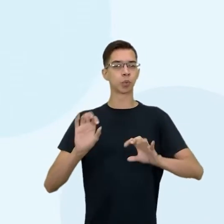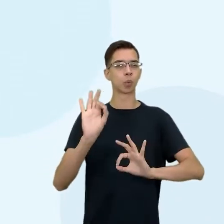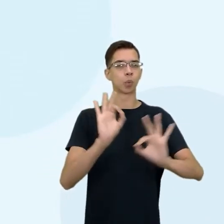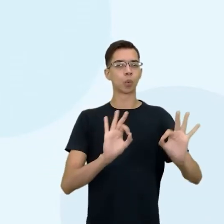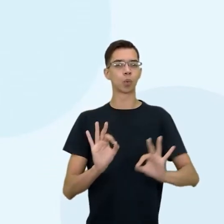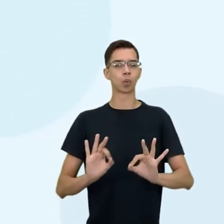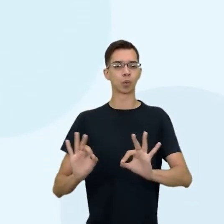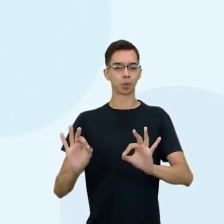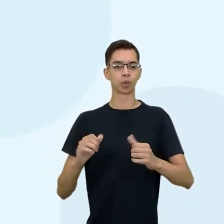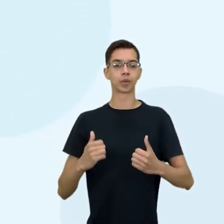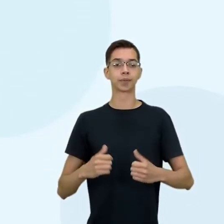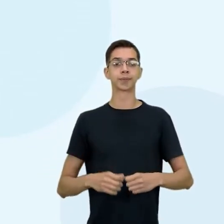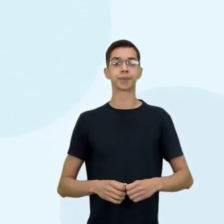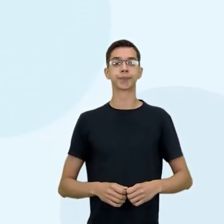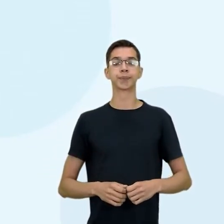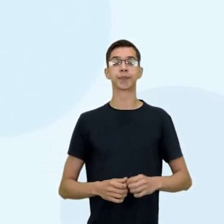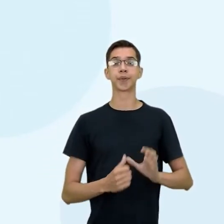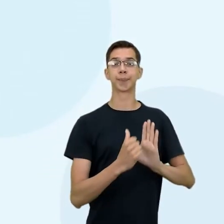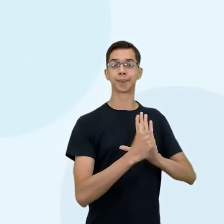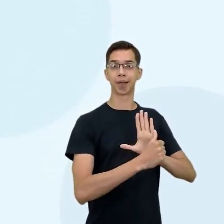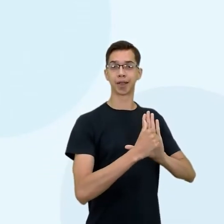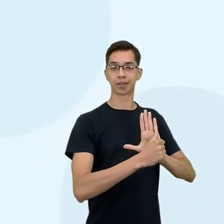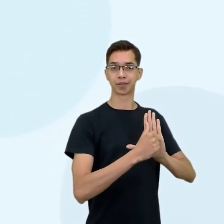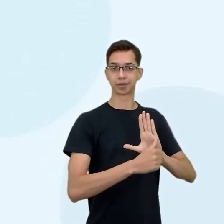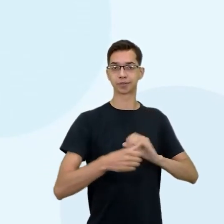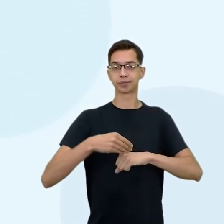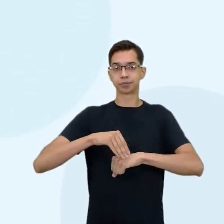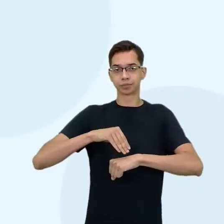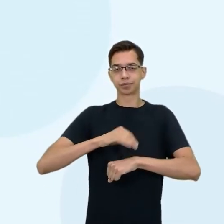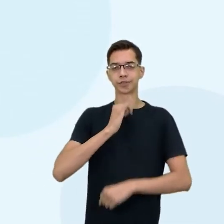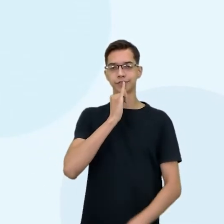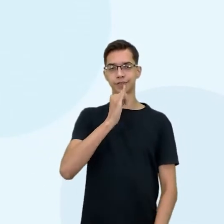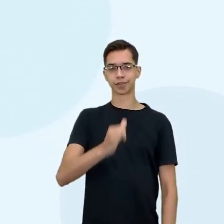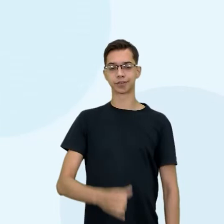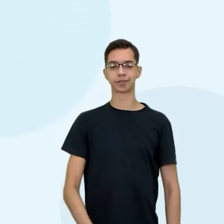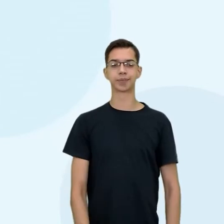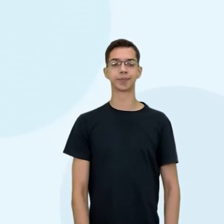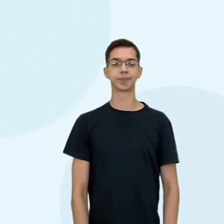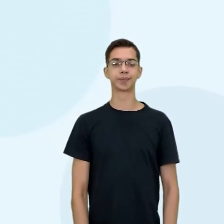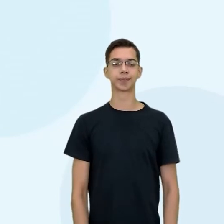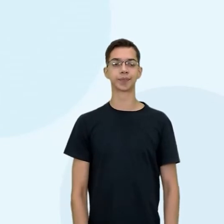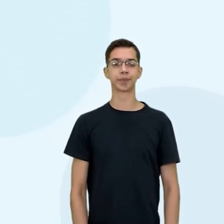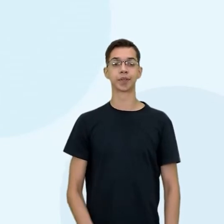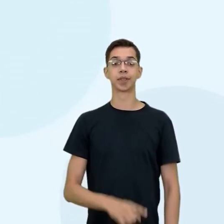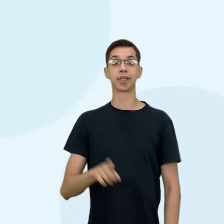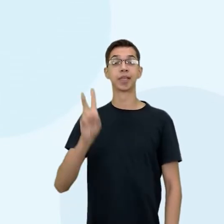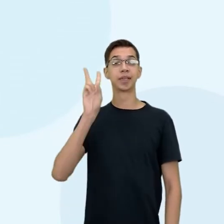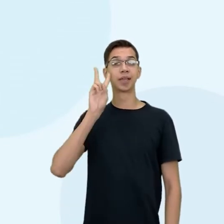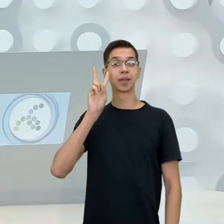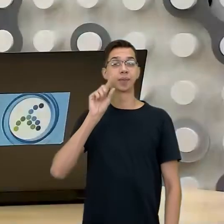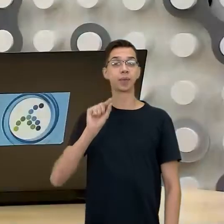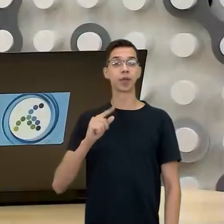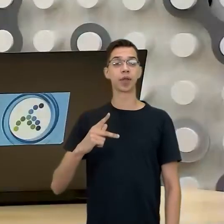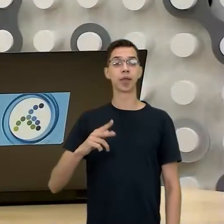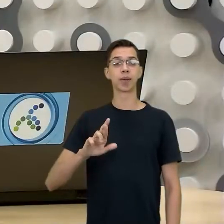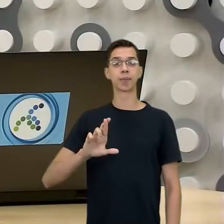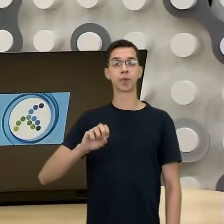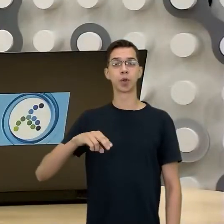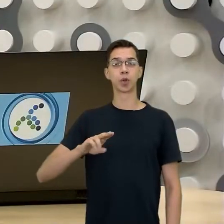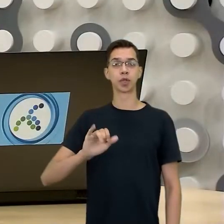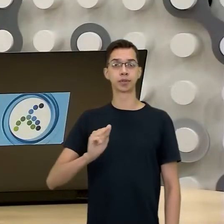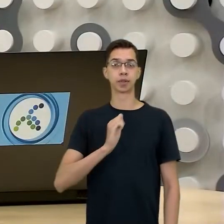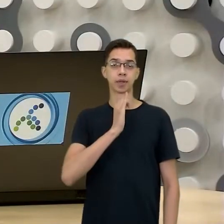gente sugeriu ali o Padlet, eu coloquei mais um ali que é pronúncia dos termos, né? Lembrando que para você colocar pronúncia, é legal vocês usarem